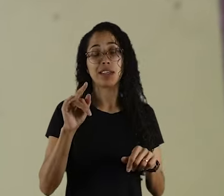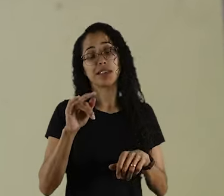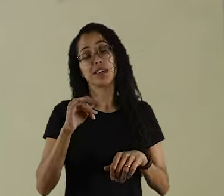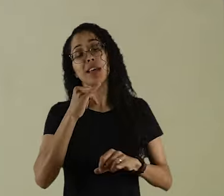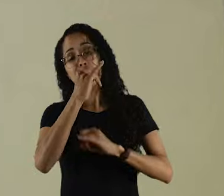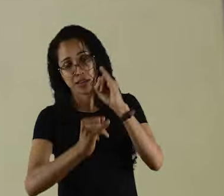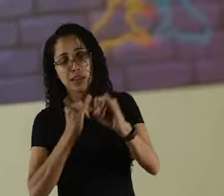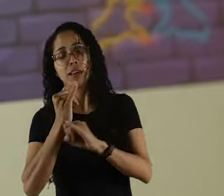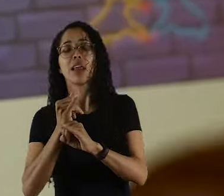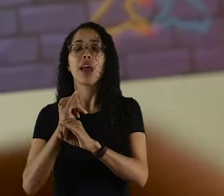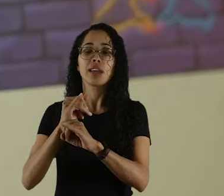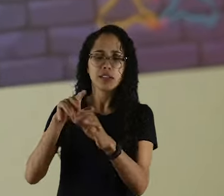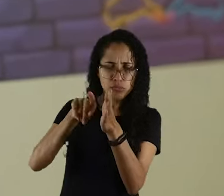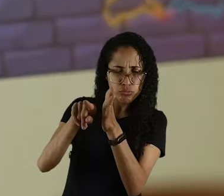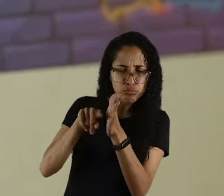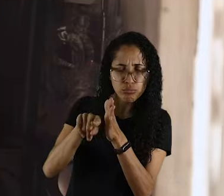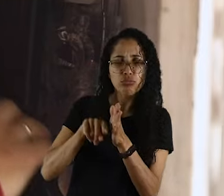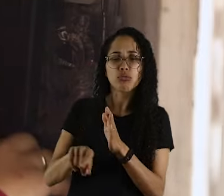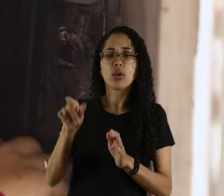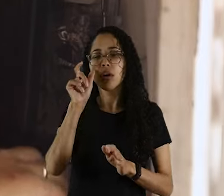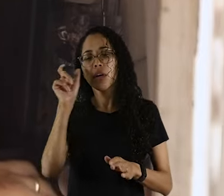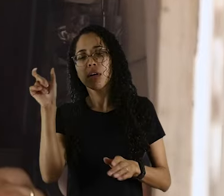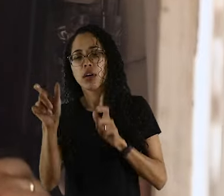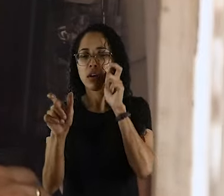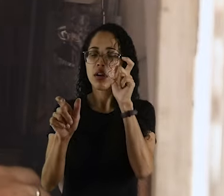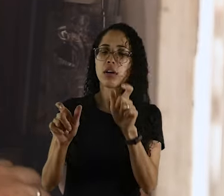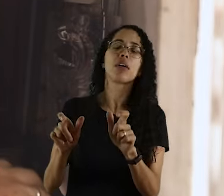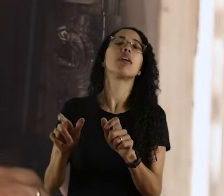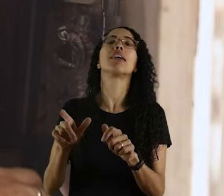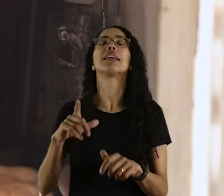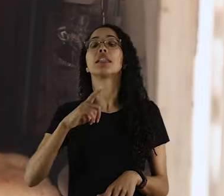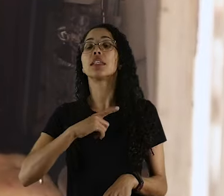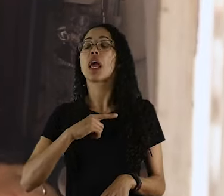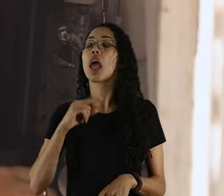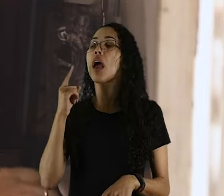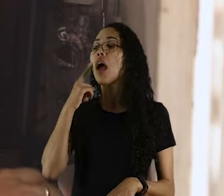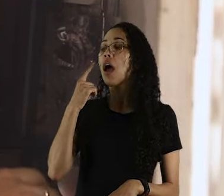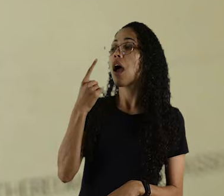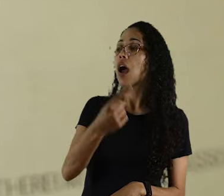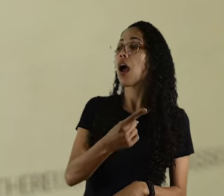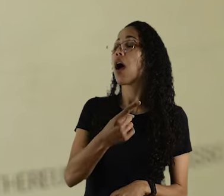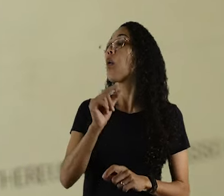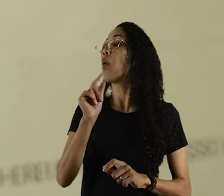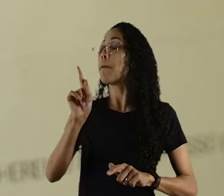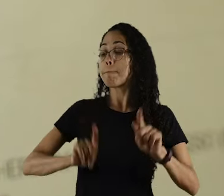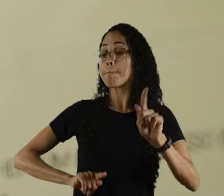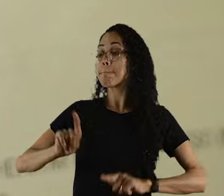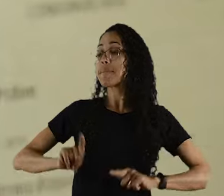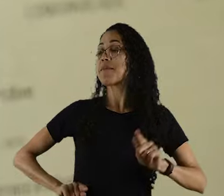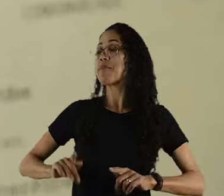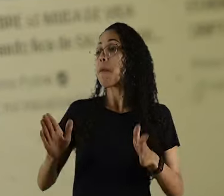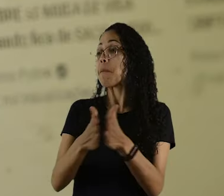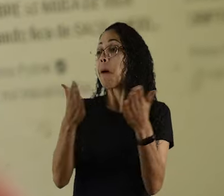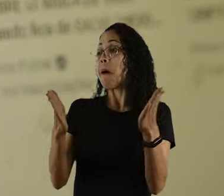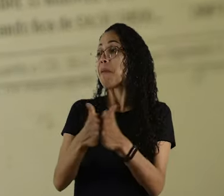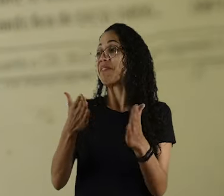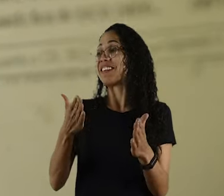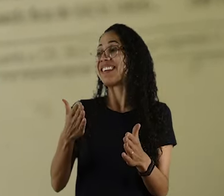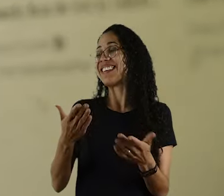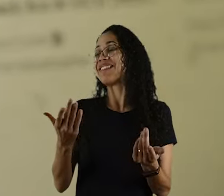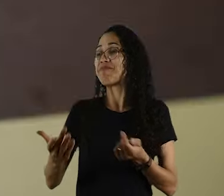a internet, com a curiosidade. Tá, tem esse canal aqui que eu gosto muito, né? Que é o Primo Pobre. Ele é gente como a gente,